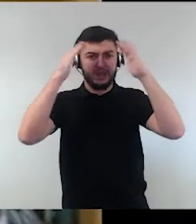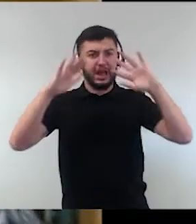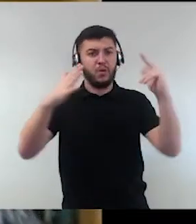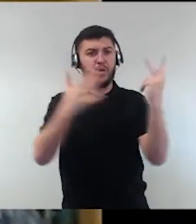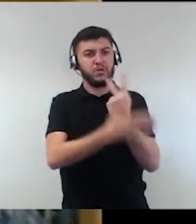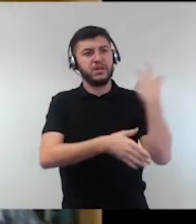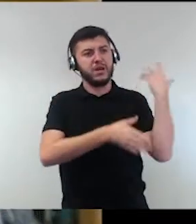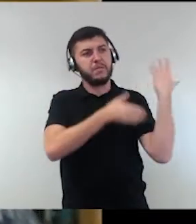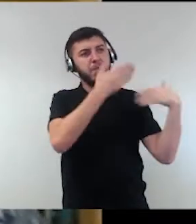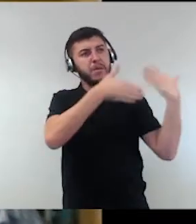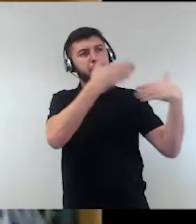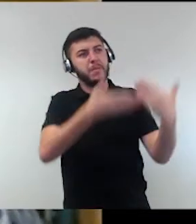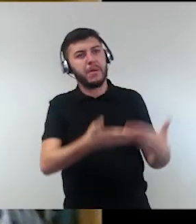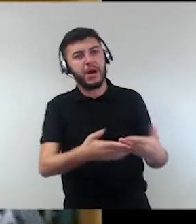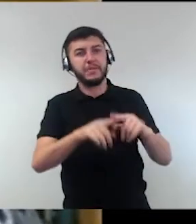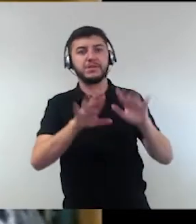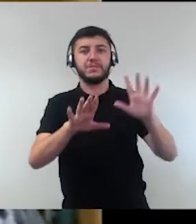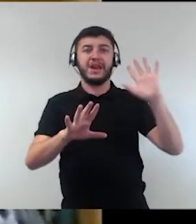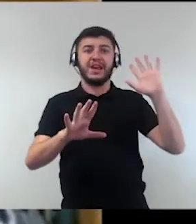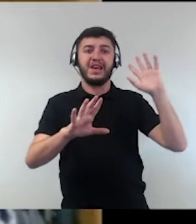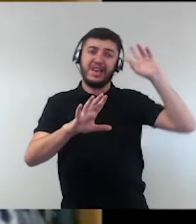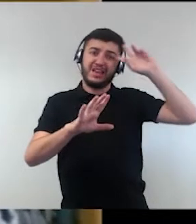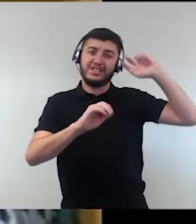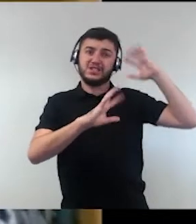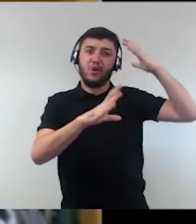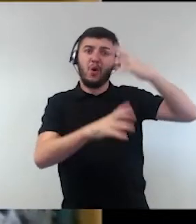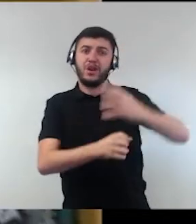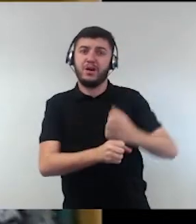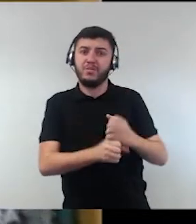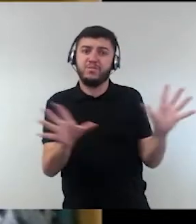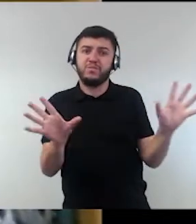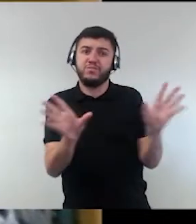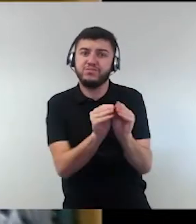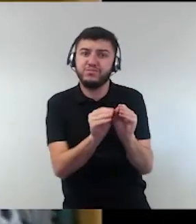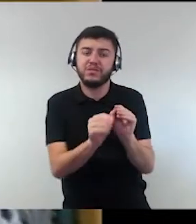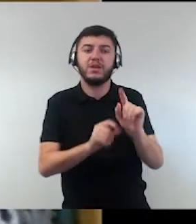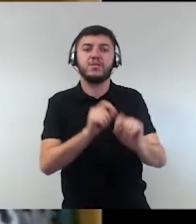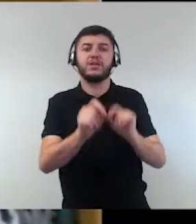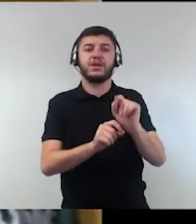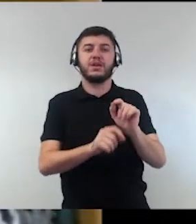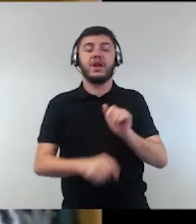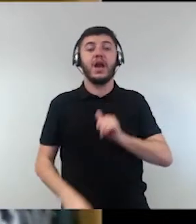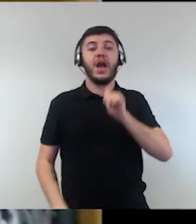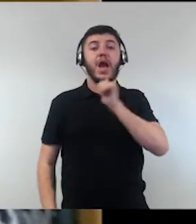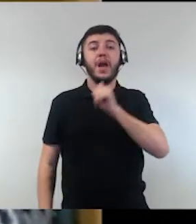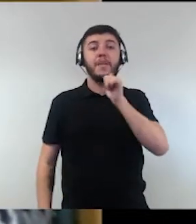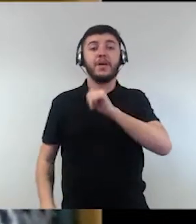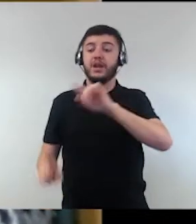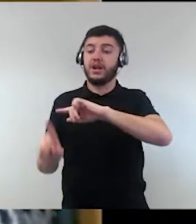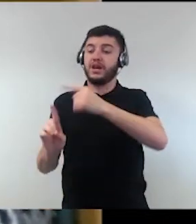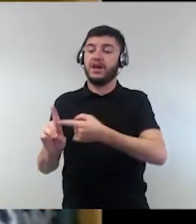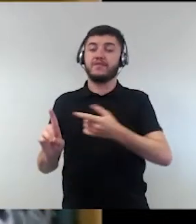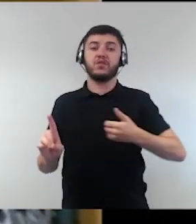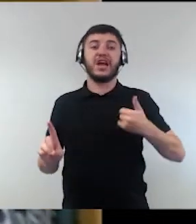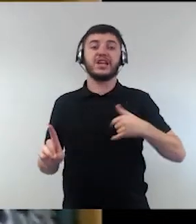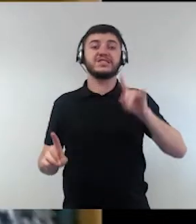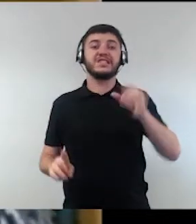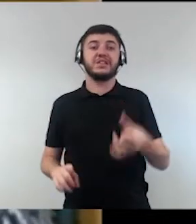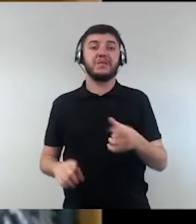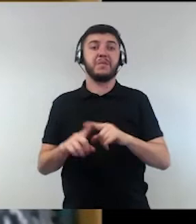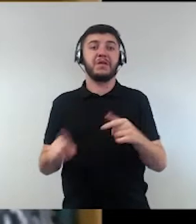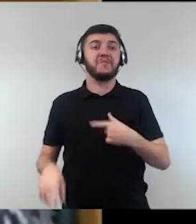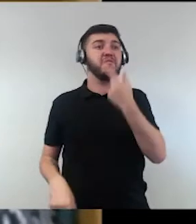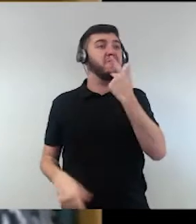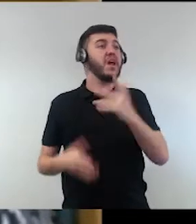história bem curta e bem cruel era a seguinte: essa menina engravidou aos 16 anos, não falou